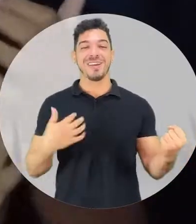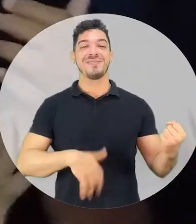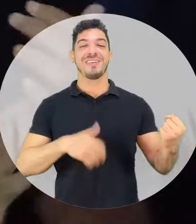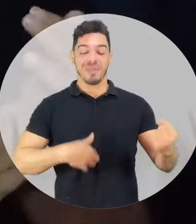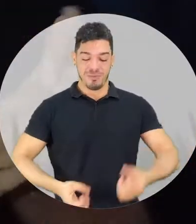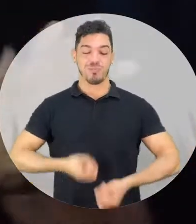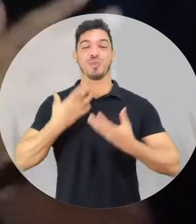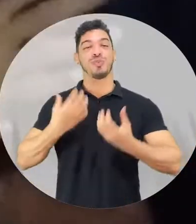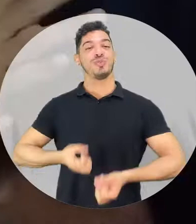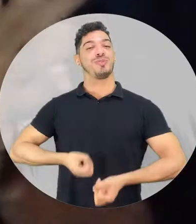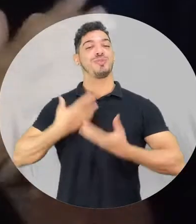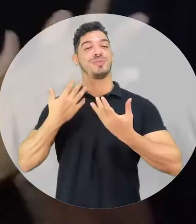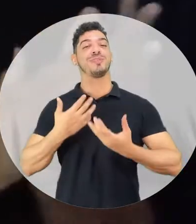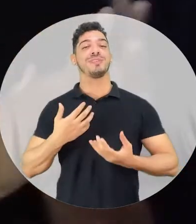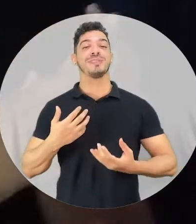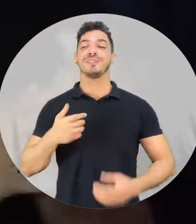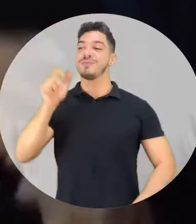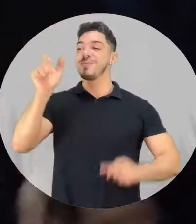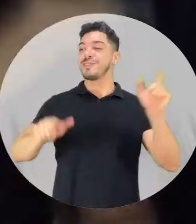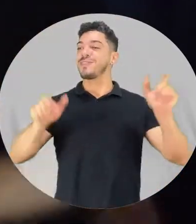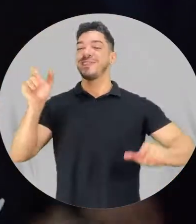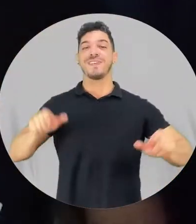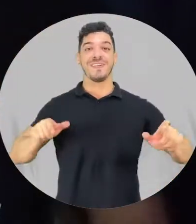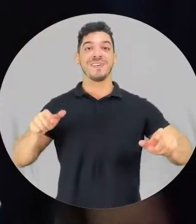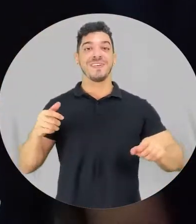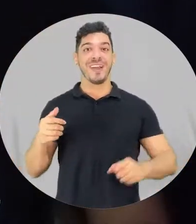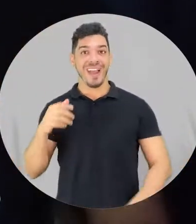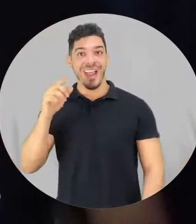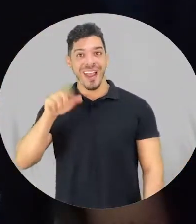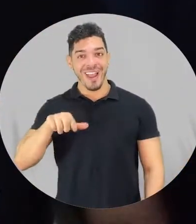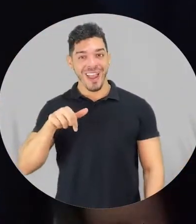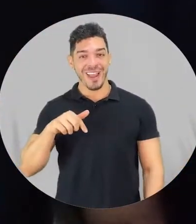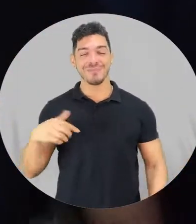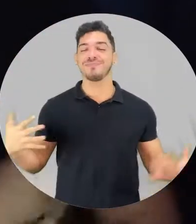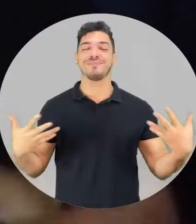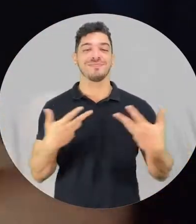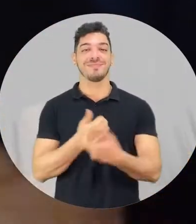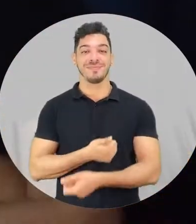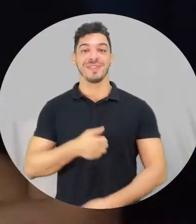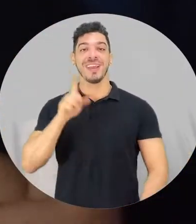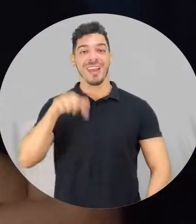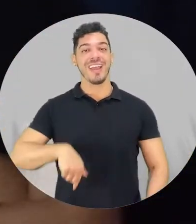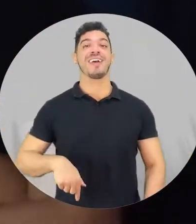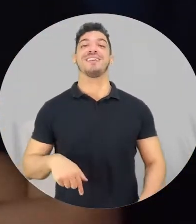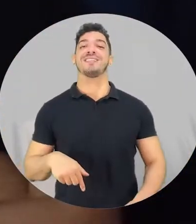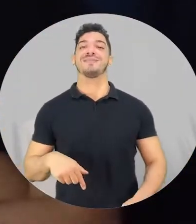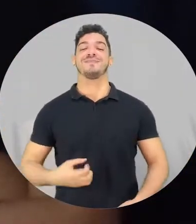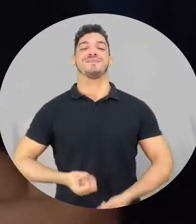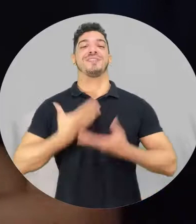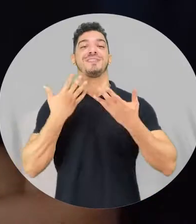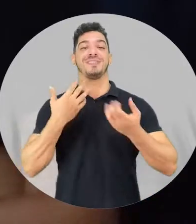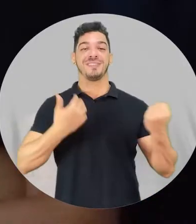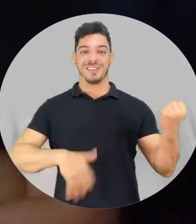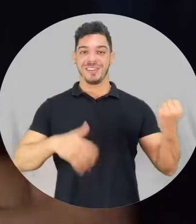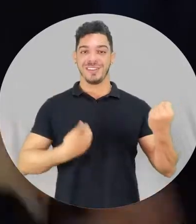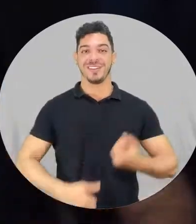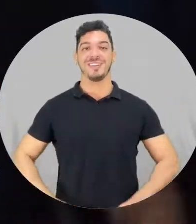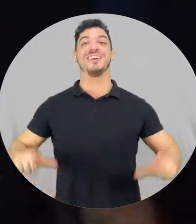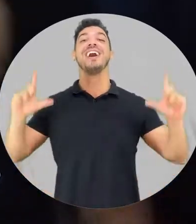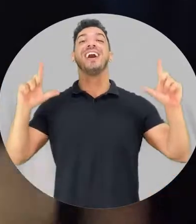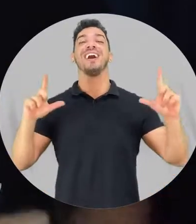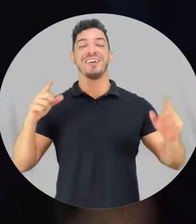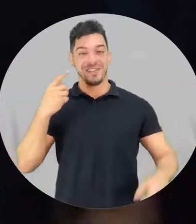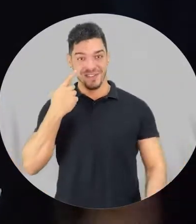violeiro, tem poeta bem ligeiro. É mais uma edição do De Repente. Pia mesmo, como eu tô metido, arrepentista.